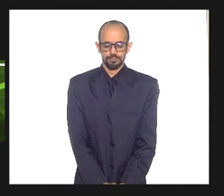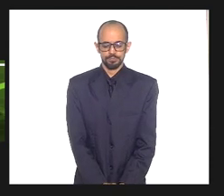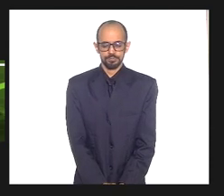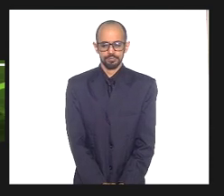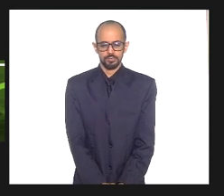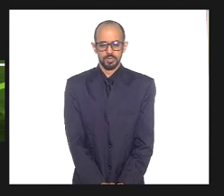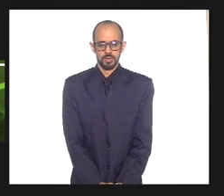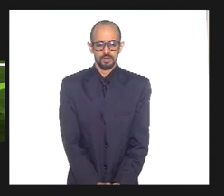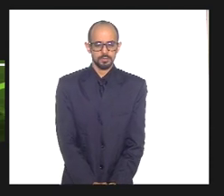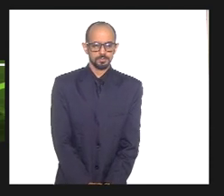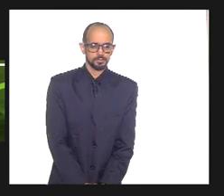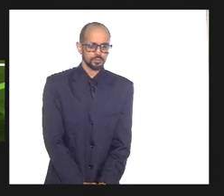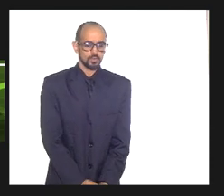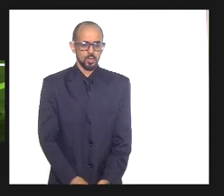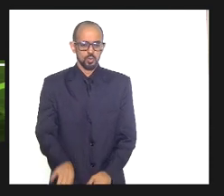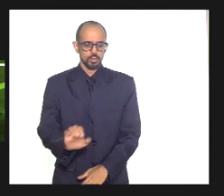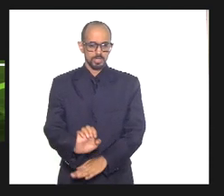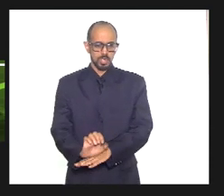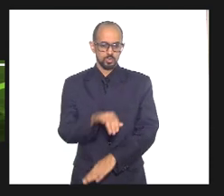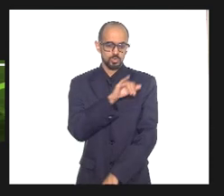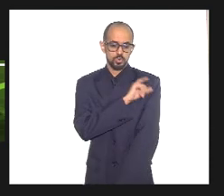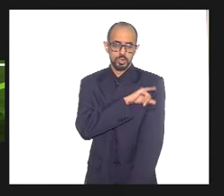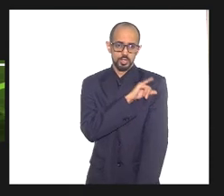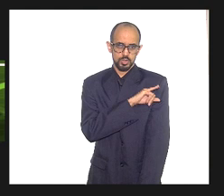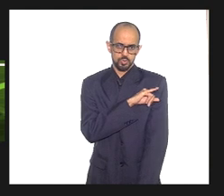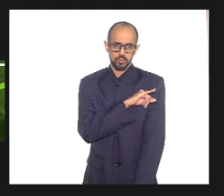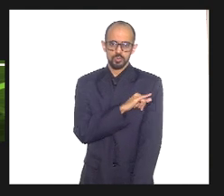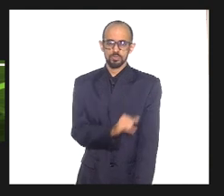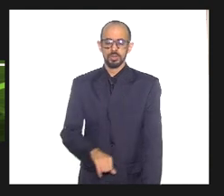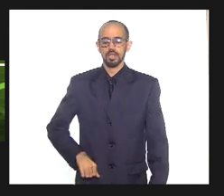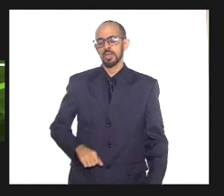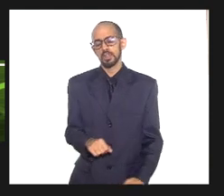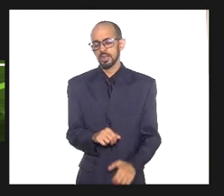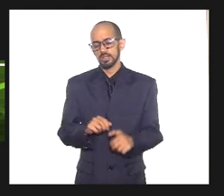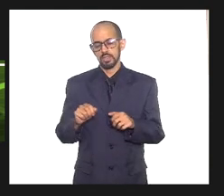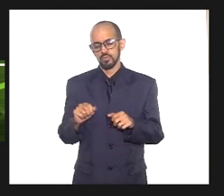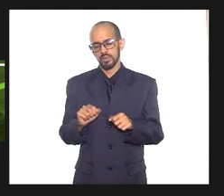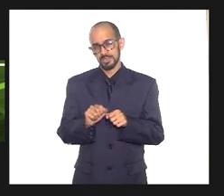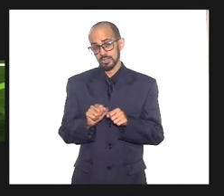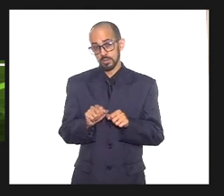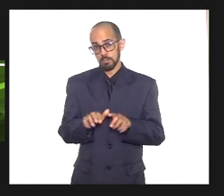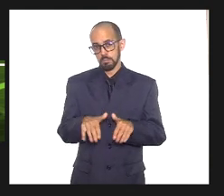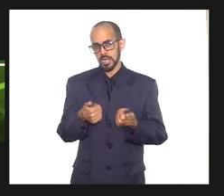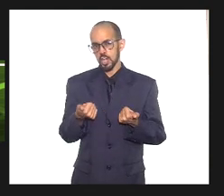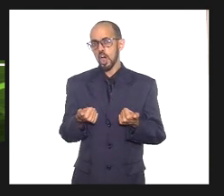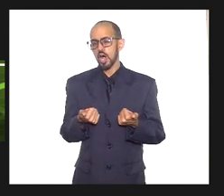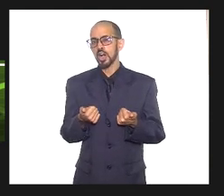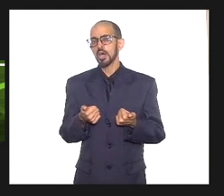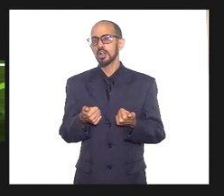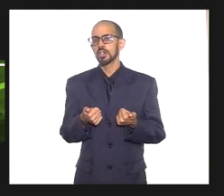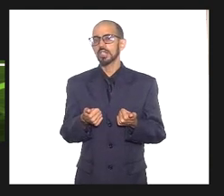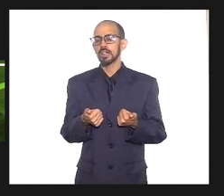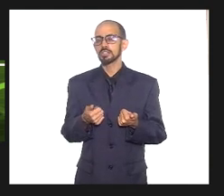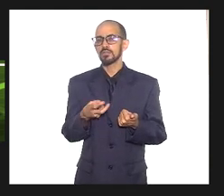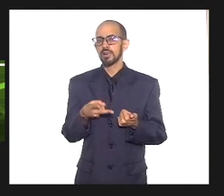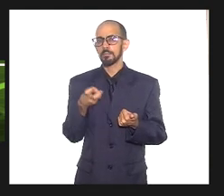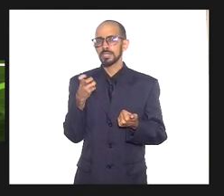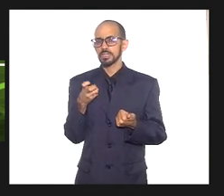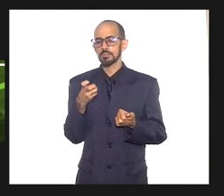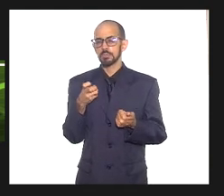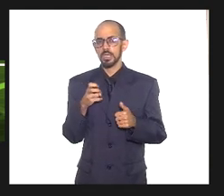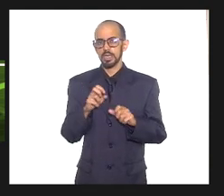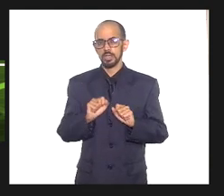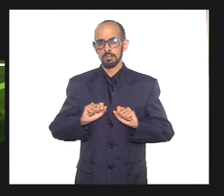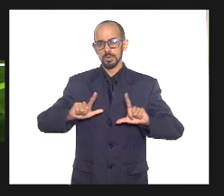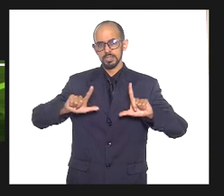O Estado do Rio ele vem melhorando o seu resultado fiscal, né? Vocês vão ver ao longo dessa